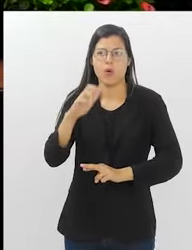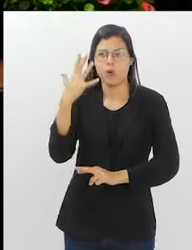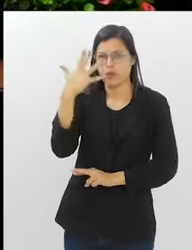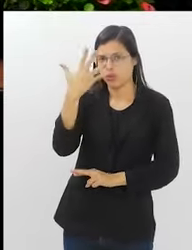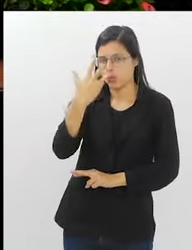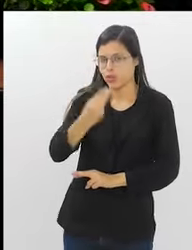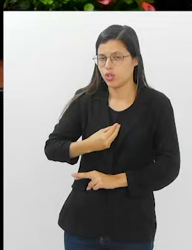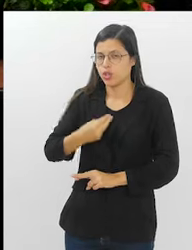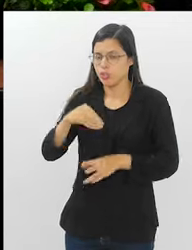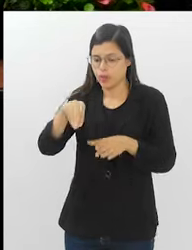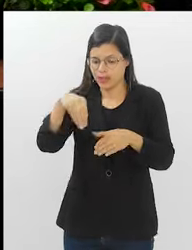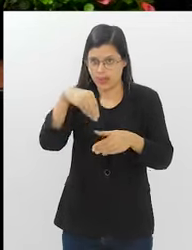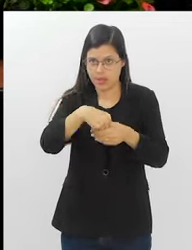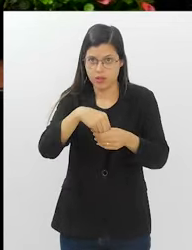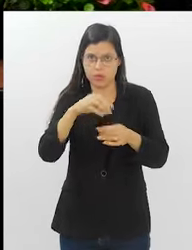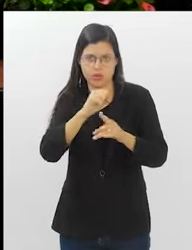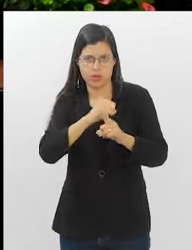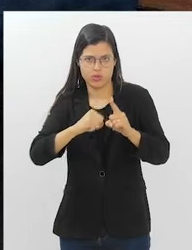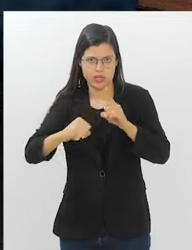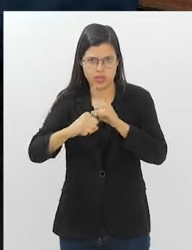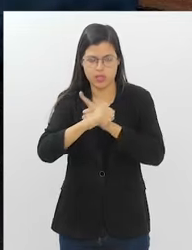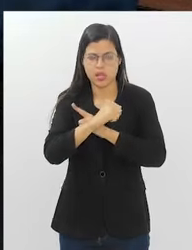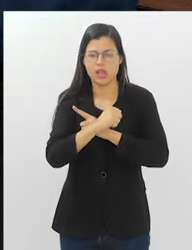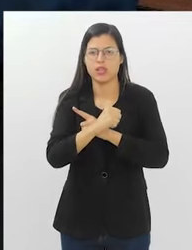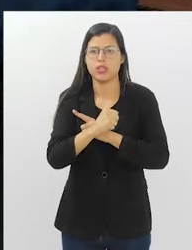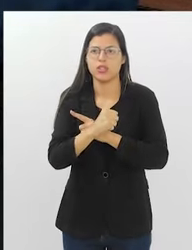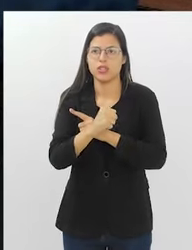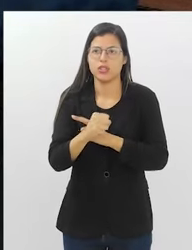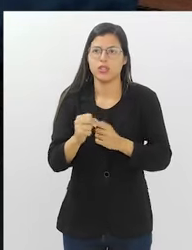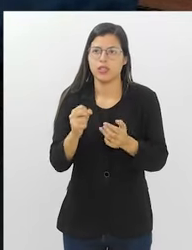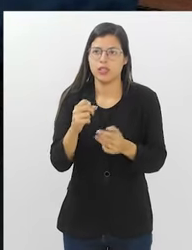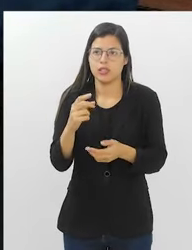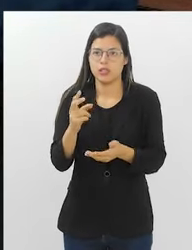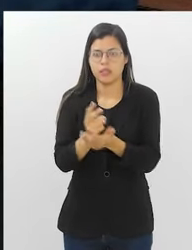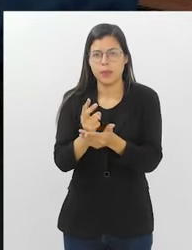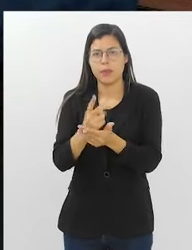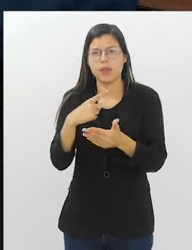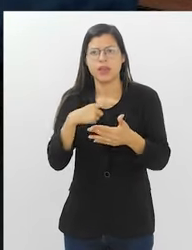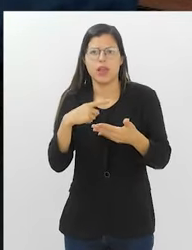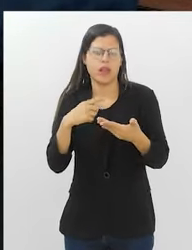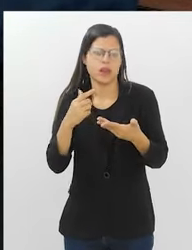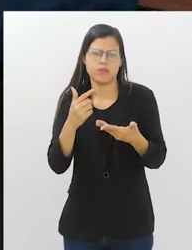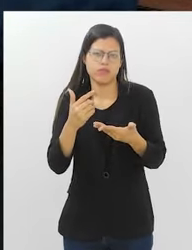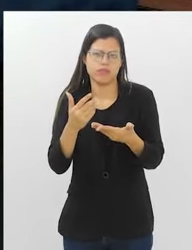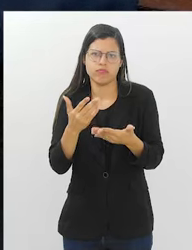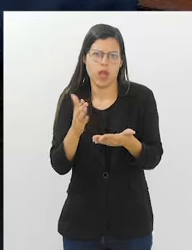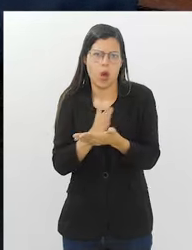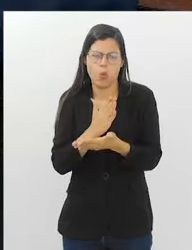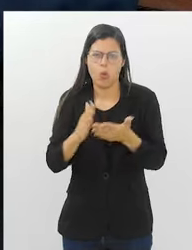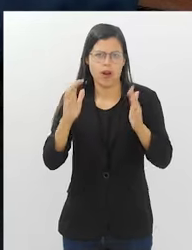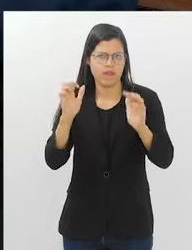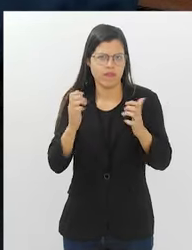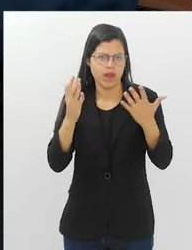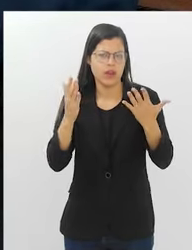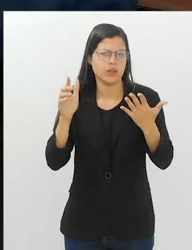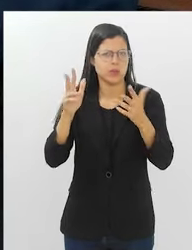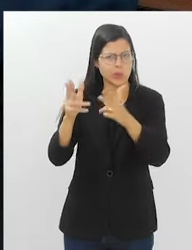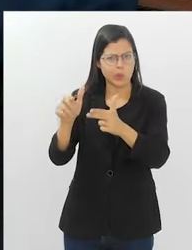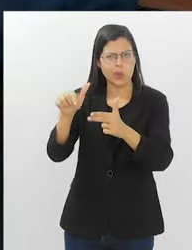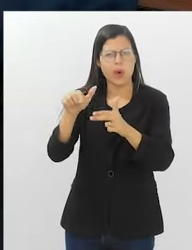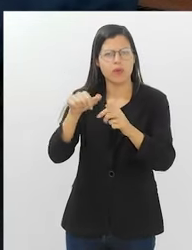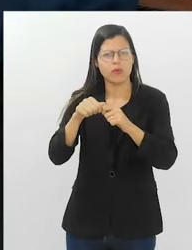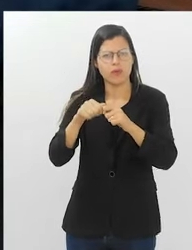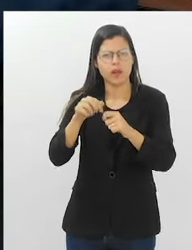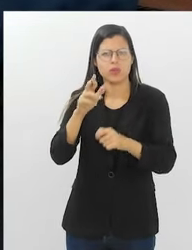do espiritismo na sociedade. Certo. Então, toda vez que nós temos algum movimento na sociedade, como realizado pelo Religare